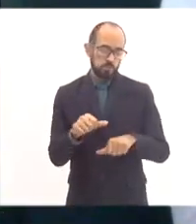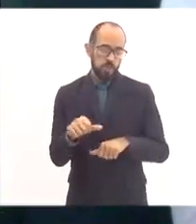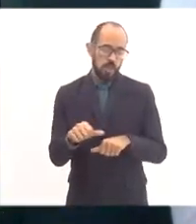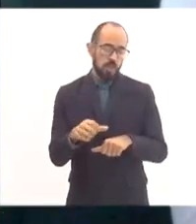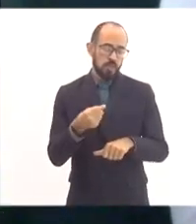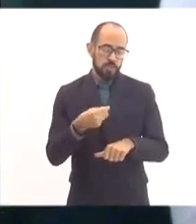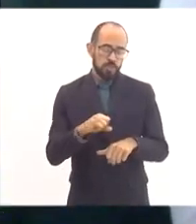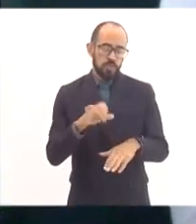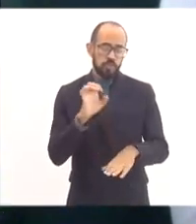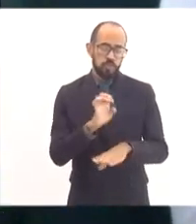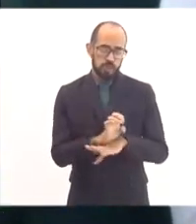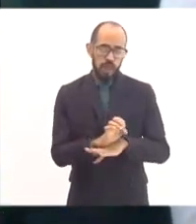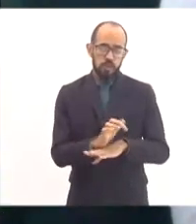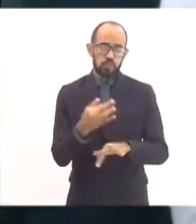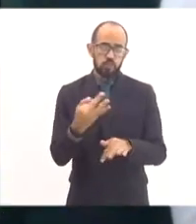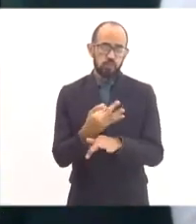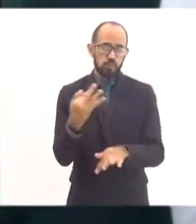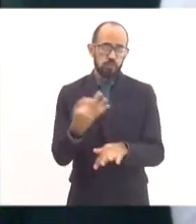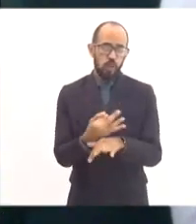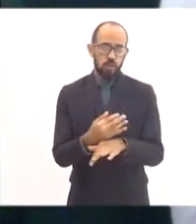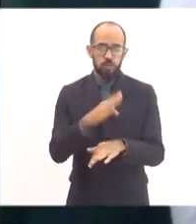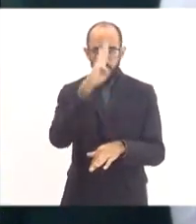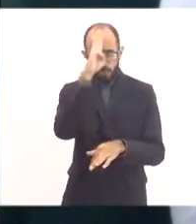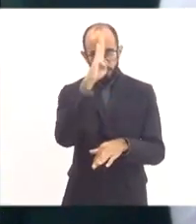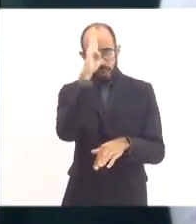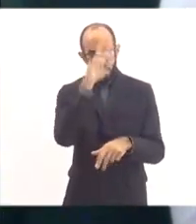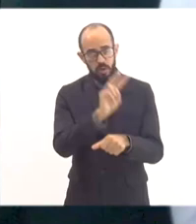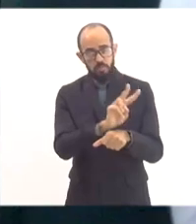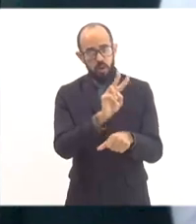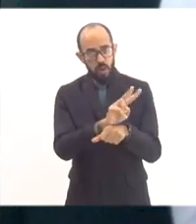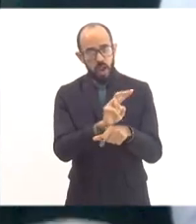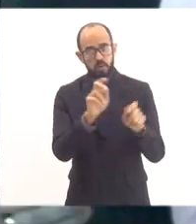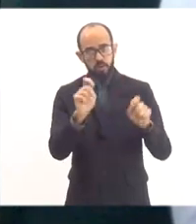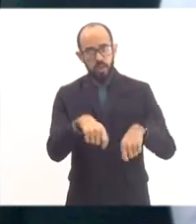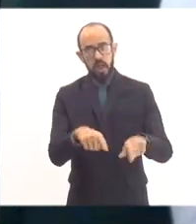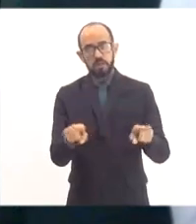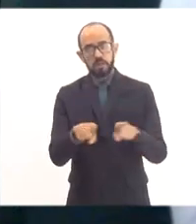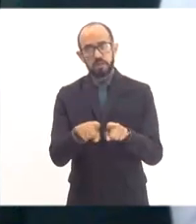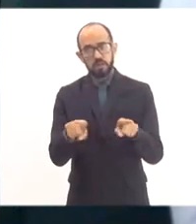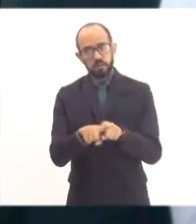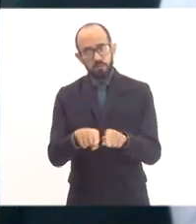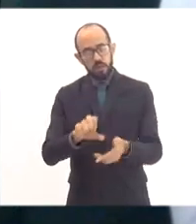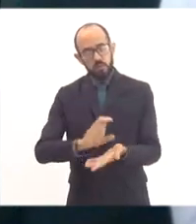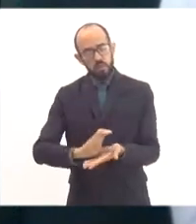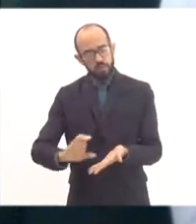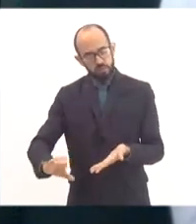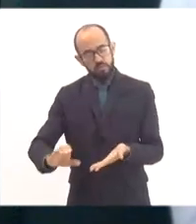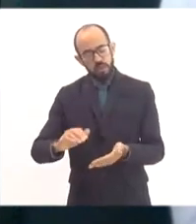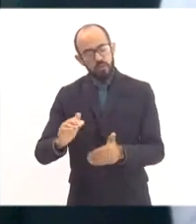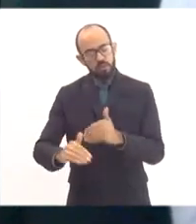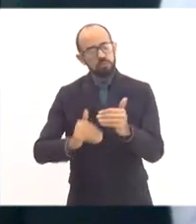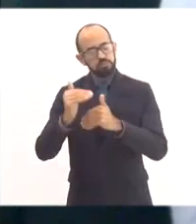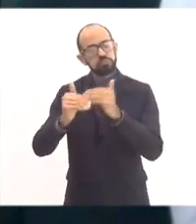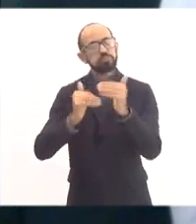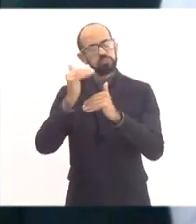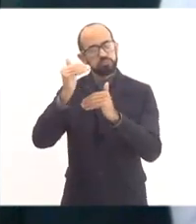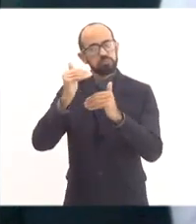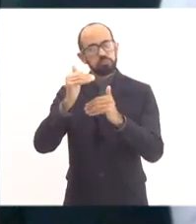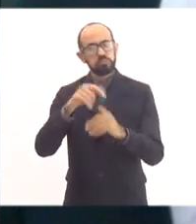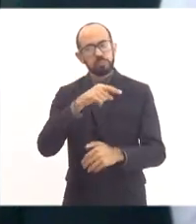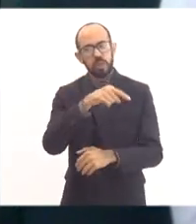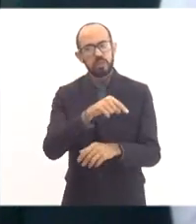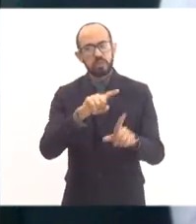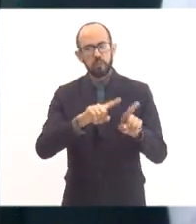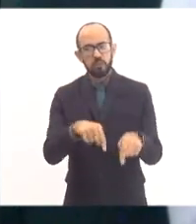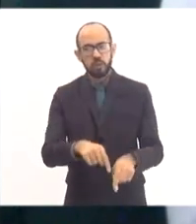o Estado comporta bombeiro temporário, o Estado comporta, dentro da questão orçamentária, também a ascensão desses praças. Eu convido,